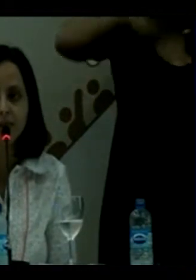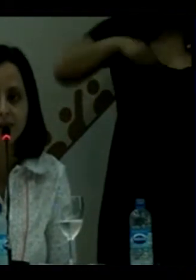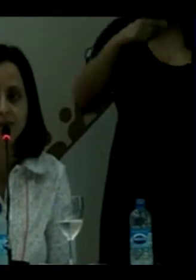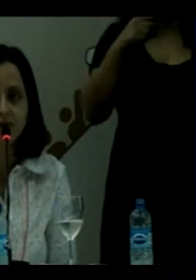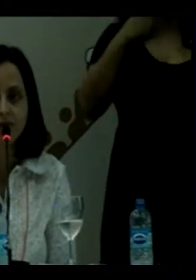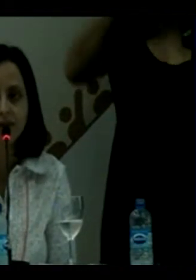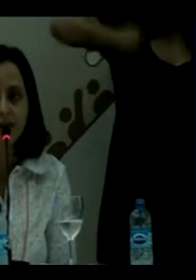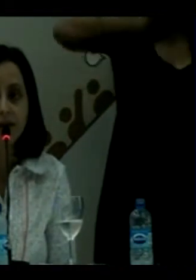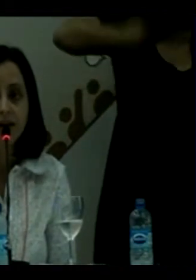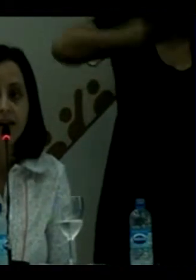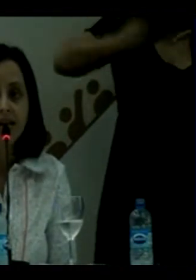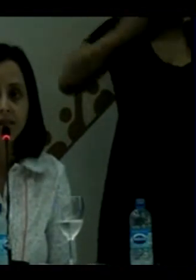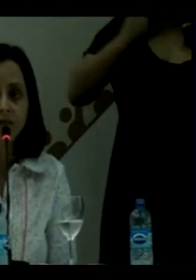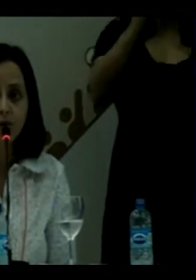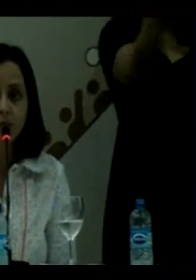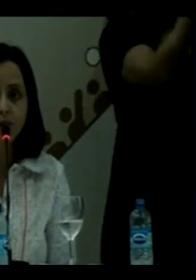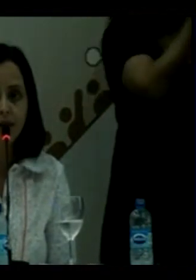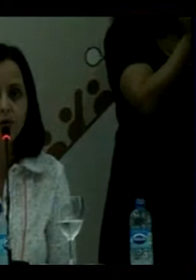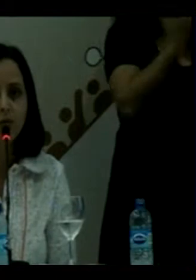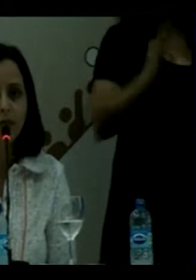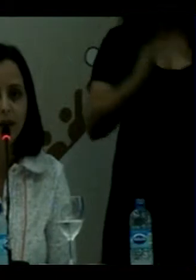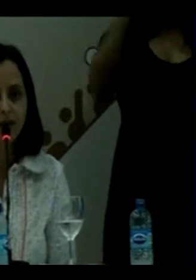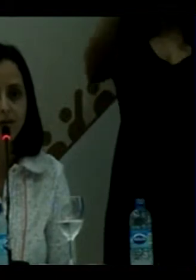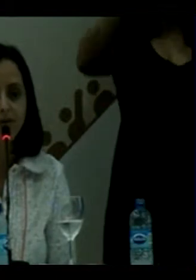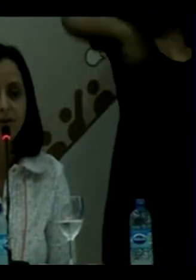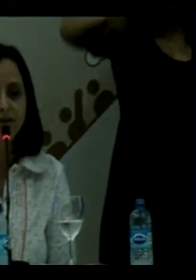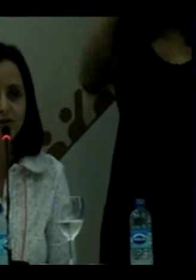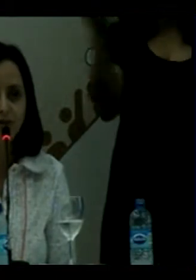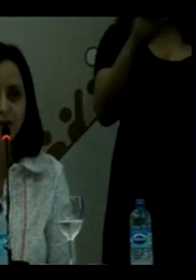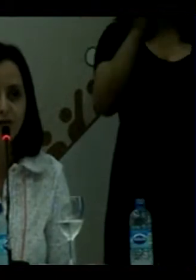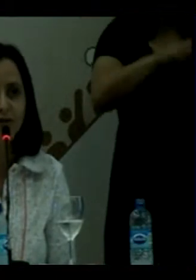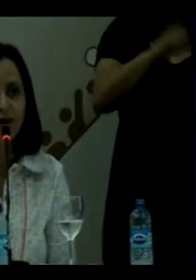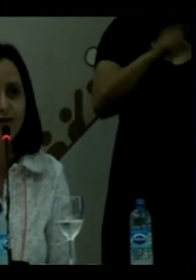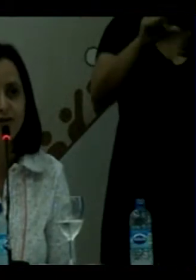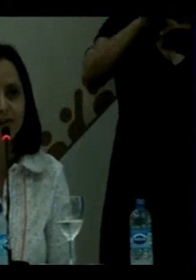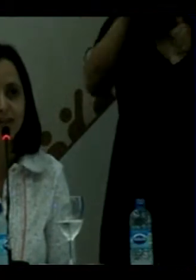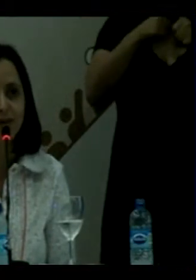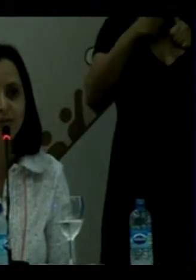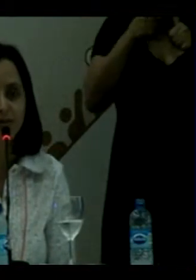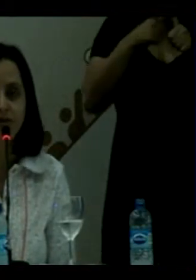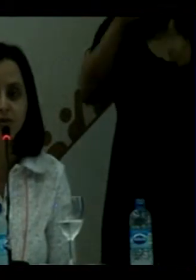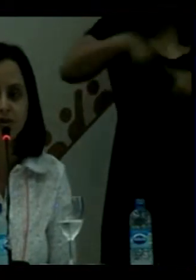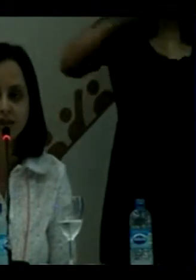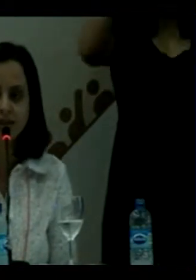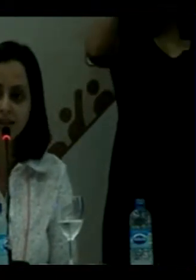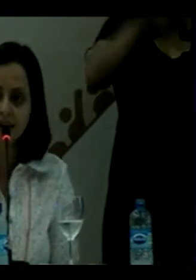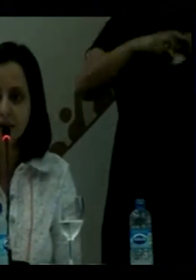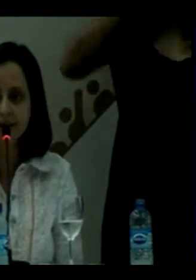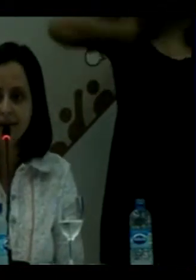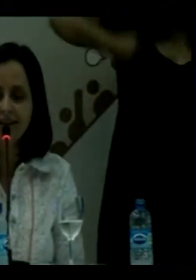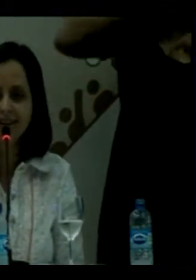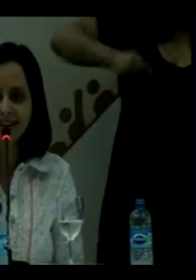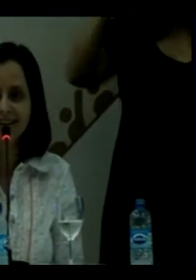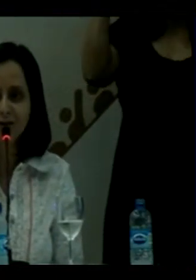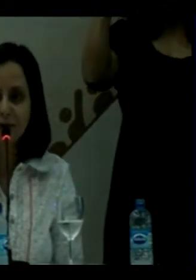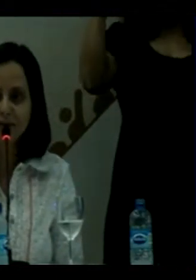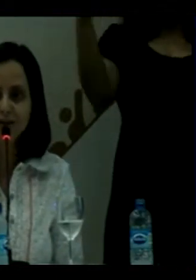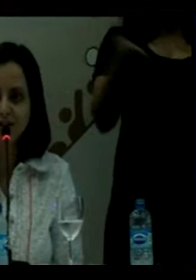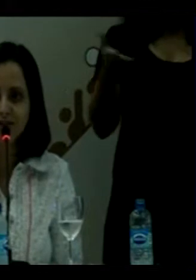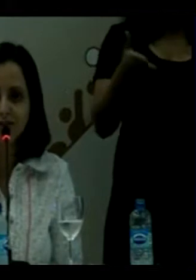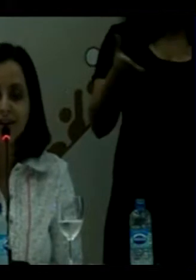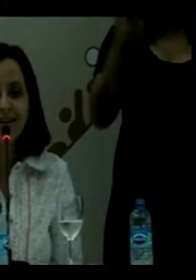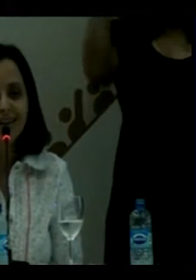da participação social. Esse foi o primeiro momento, de novo, que nós nos sentamos para discutir esse tema.